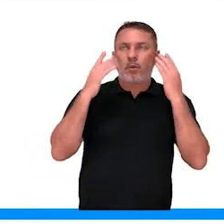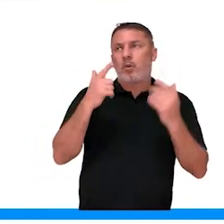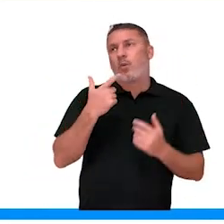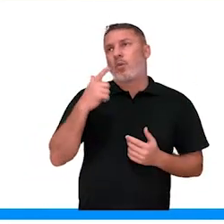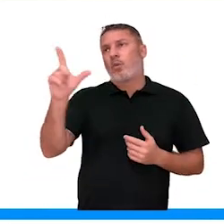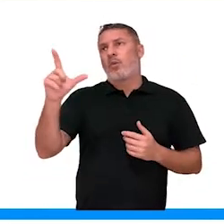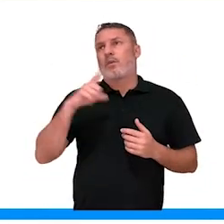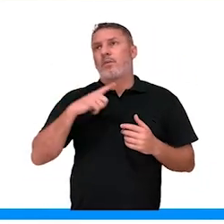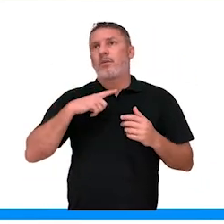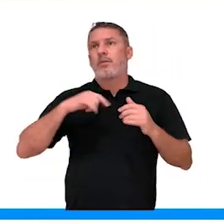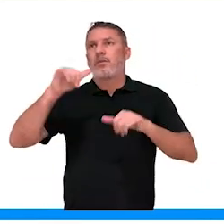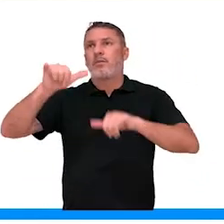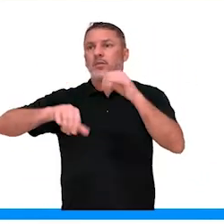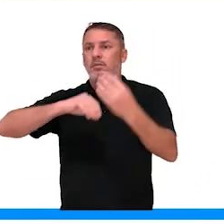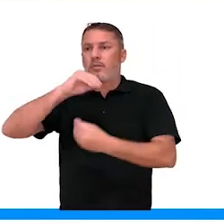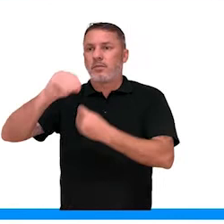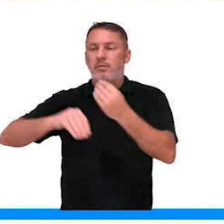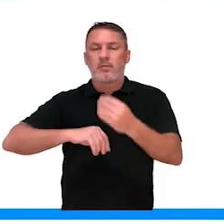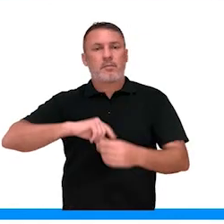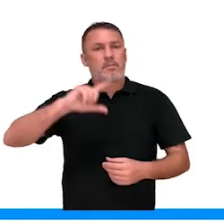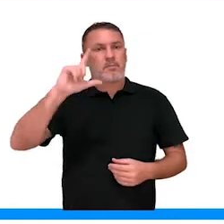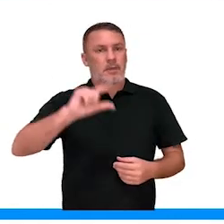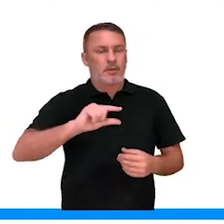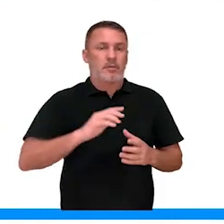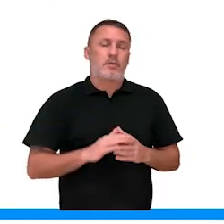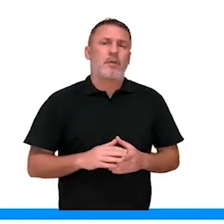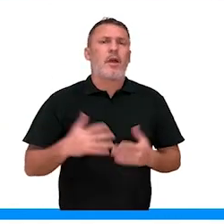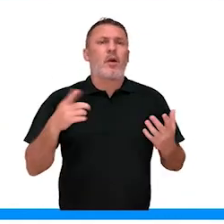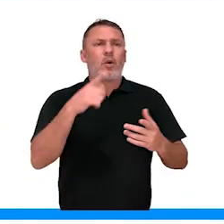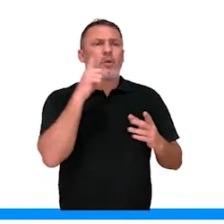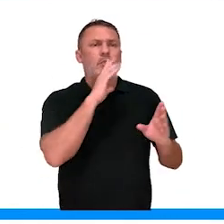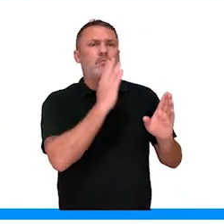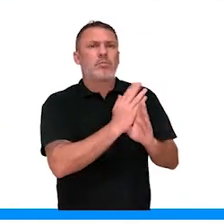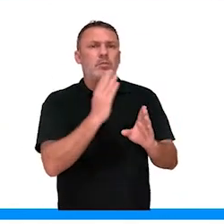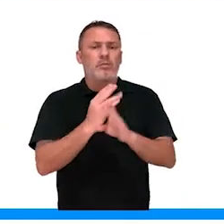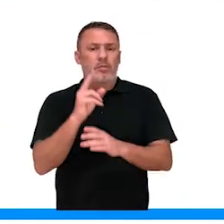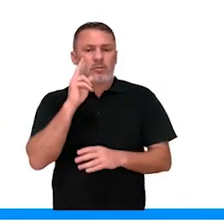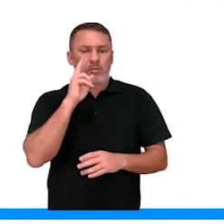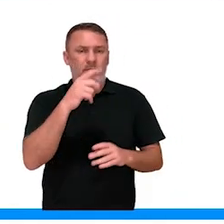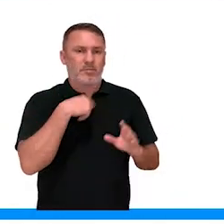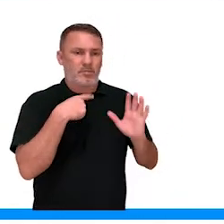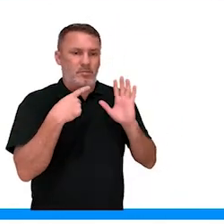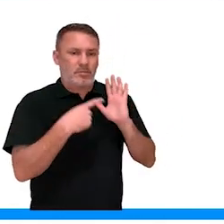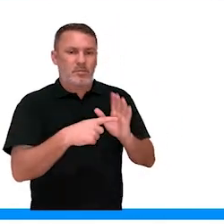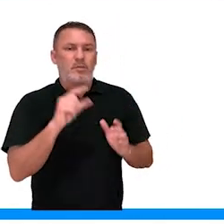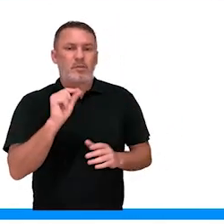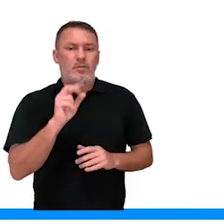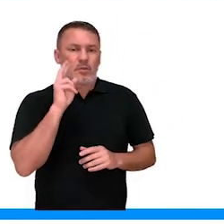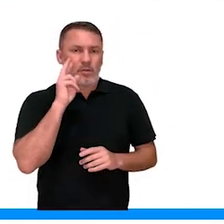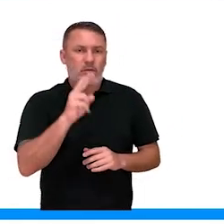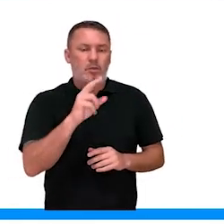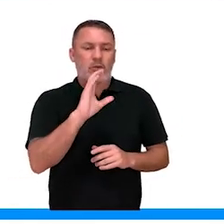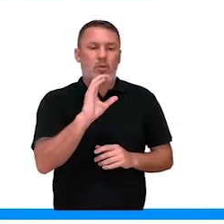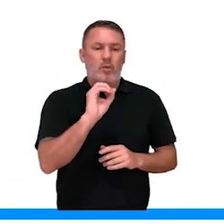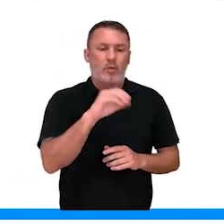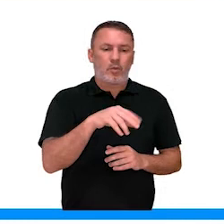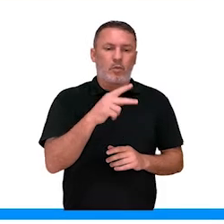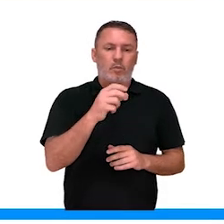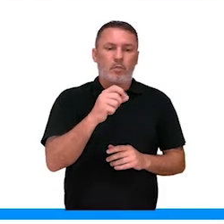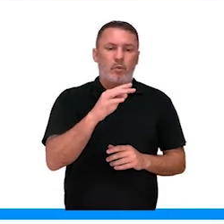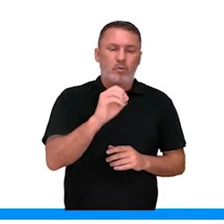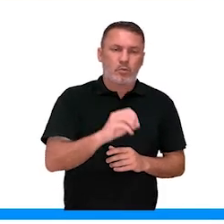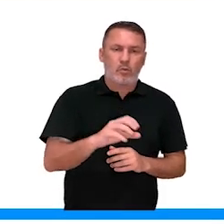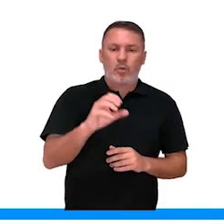comparada com outros compostos. E para a gente conseguir identificar aquilo que eu falei de compostos